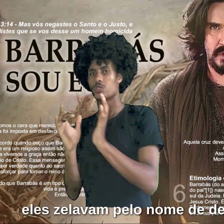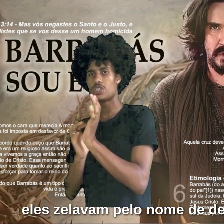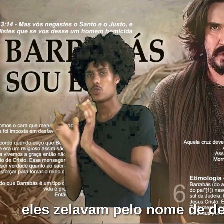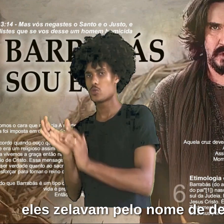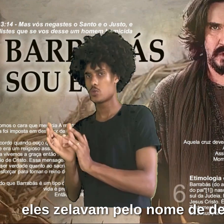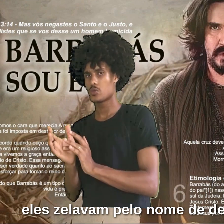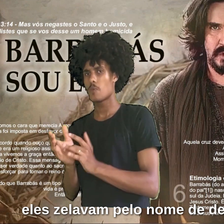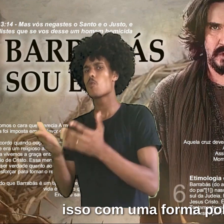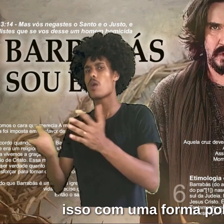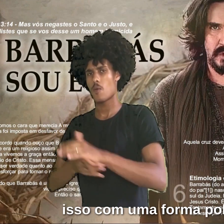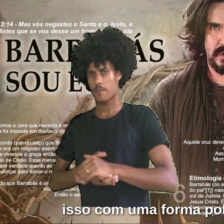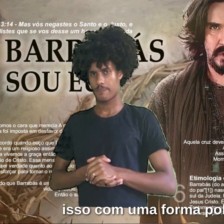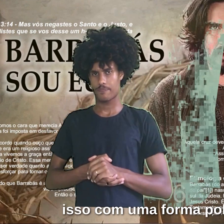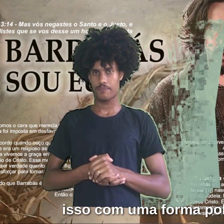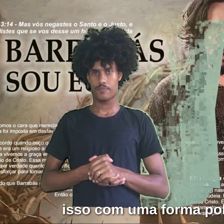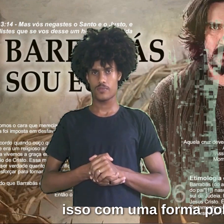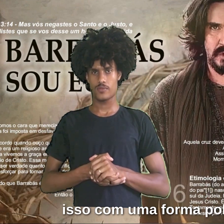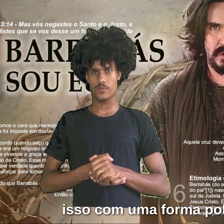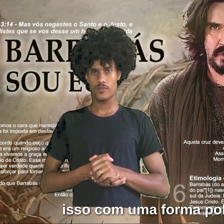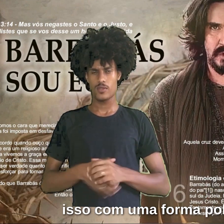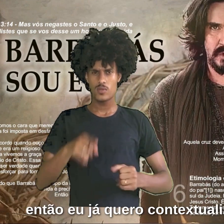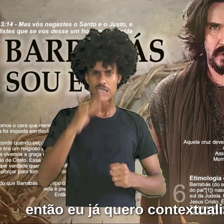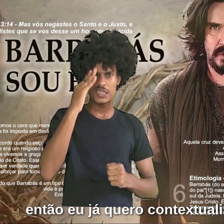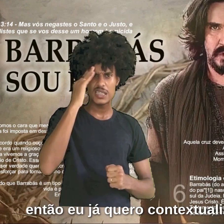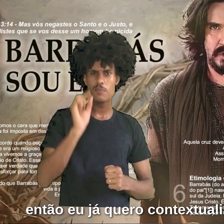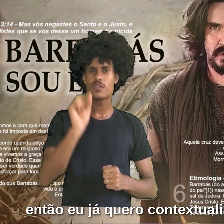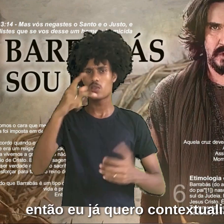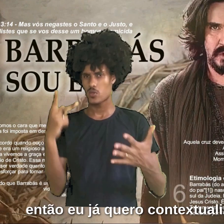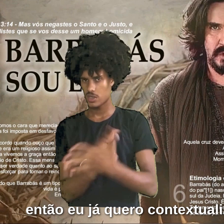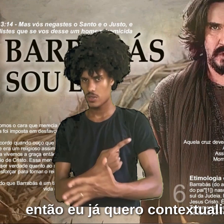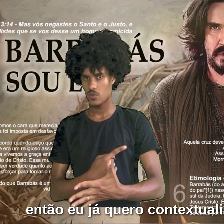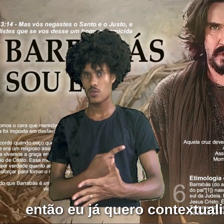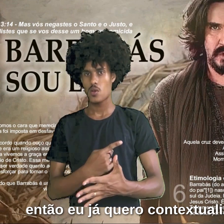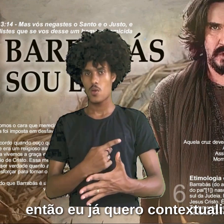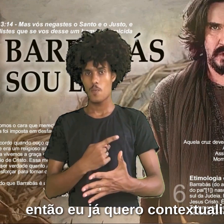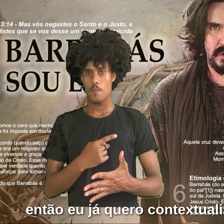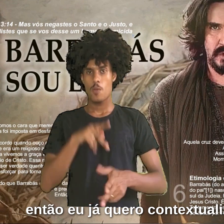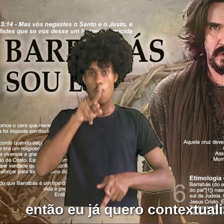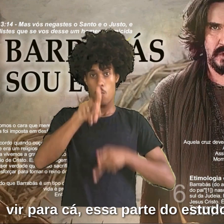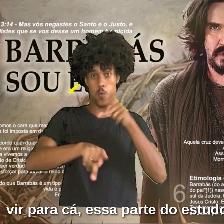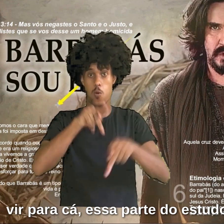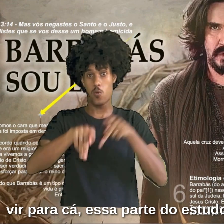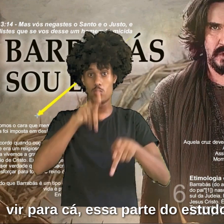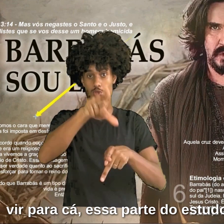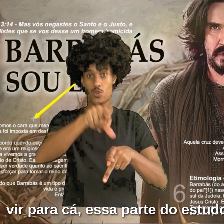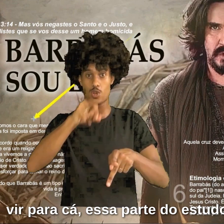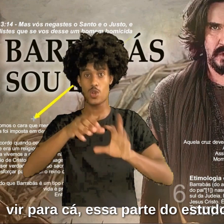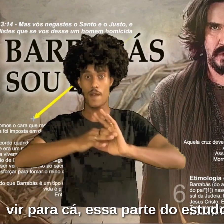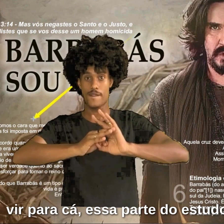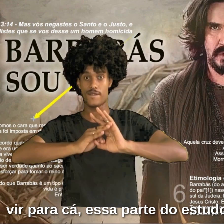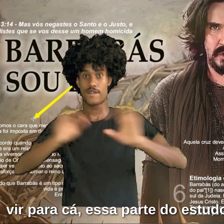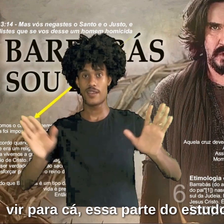Deus. Porém, eles faziam isso com uma forma política e religiosa. Então, eu já quero contextualizar isso, que eu quero vir para cá, essa parte do